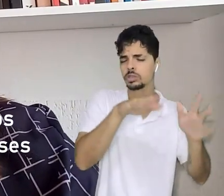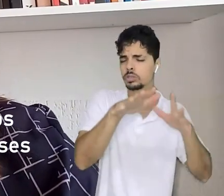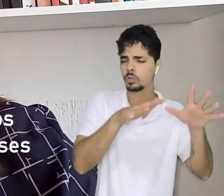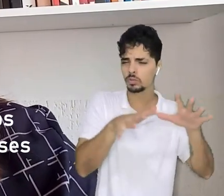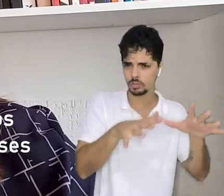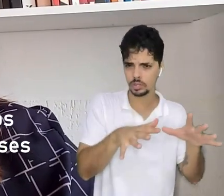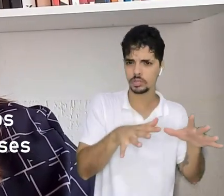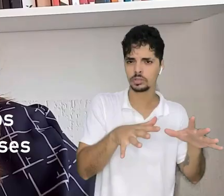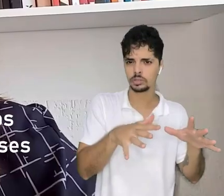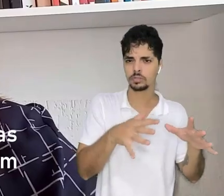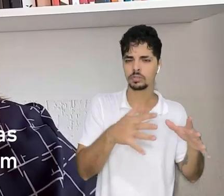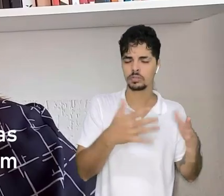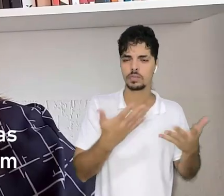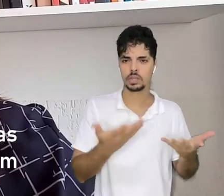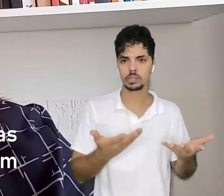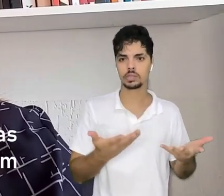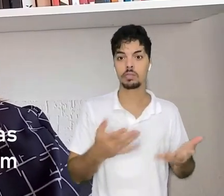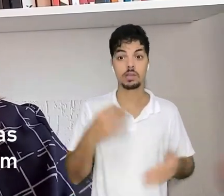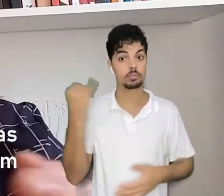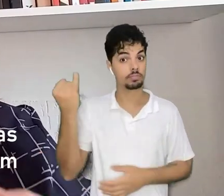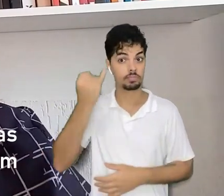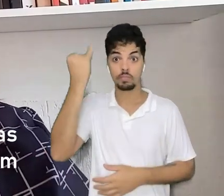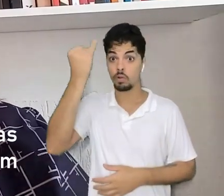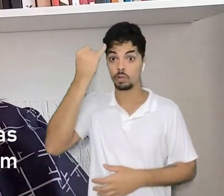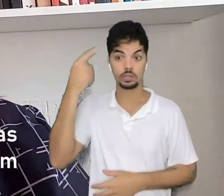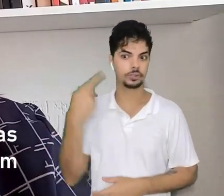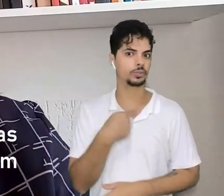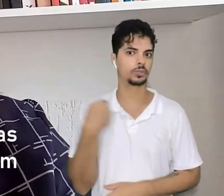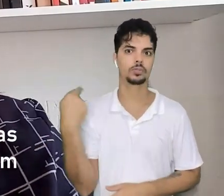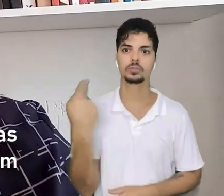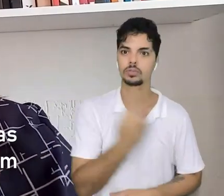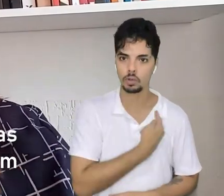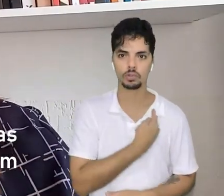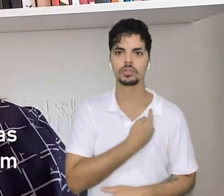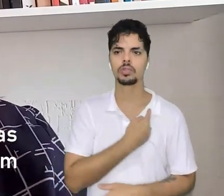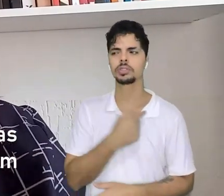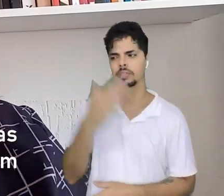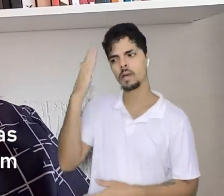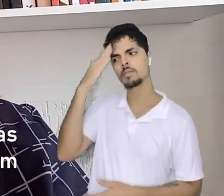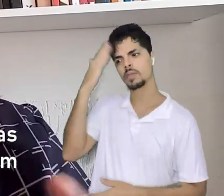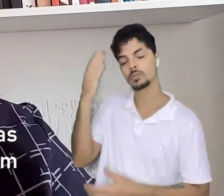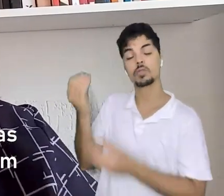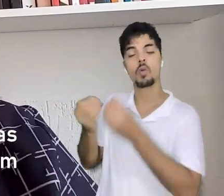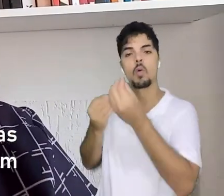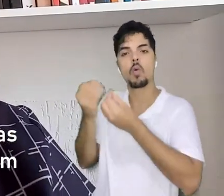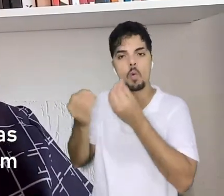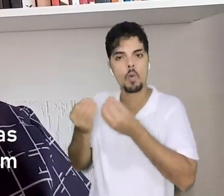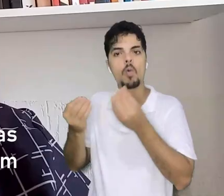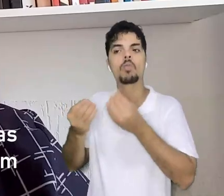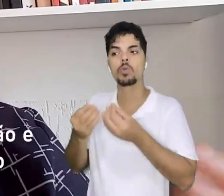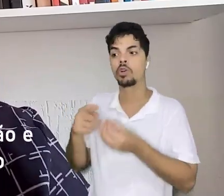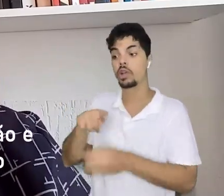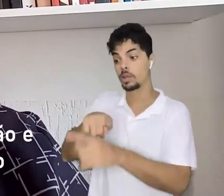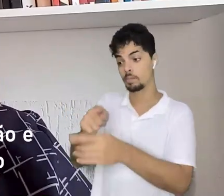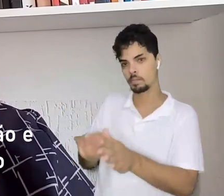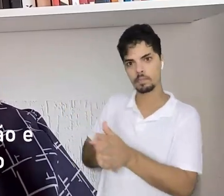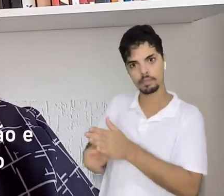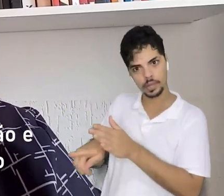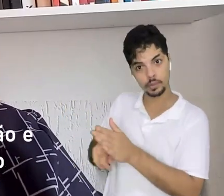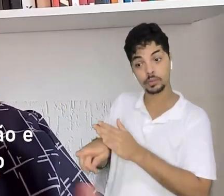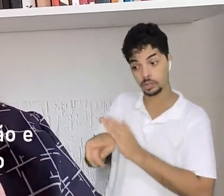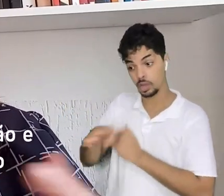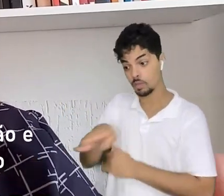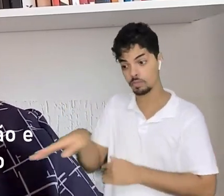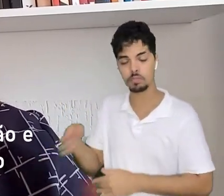esses movimentos E aí eles vão trazer essas ideias o que eles pensam para iniciar